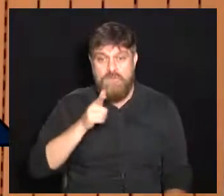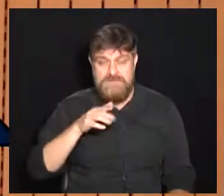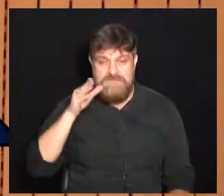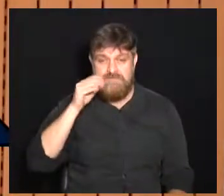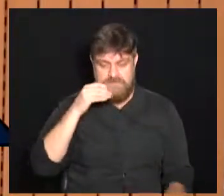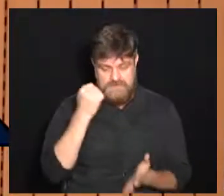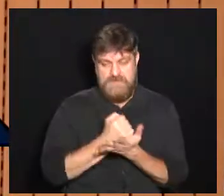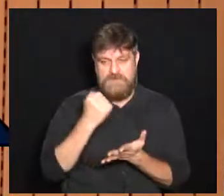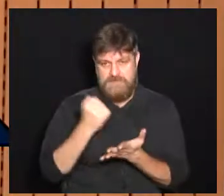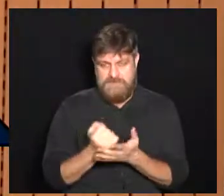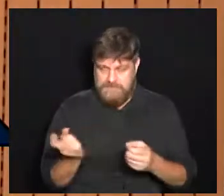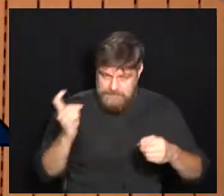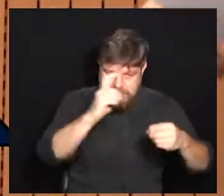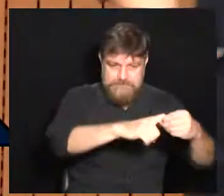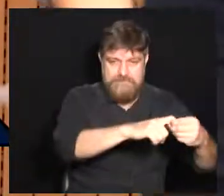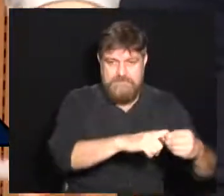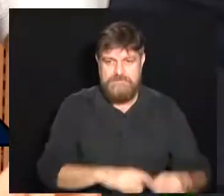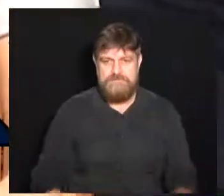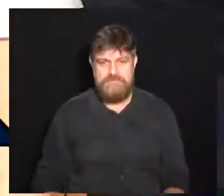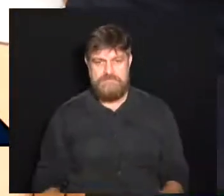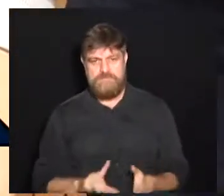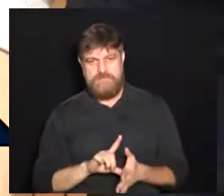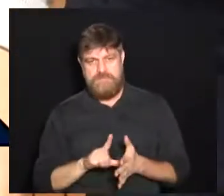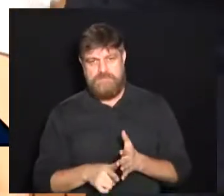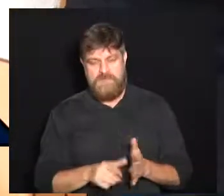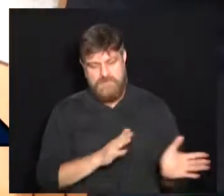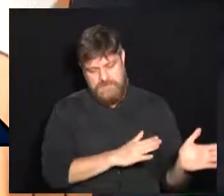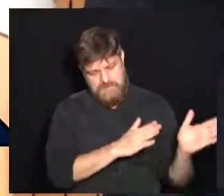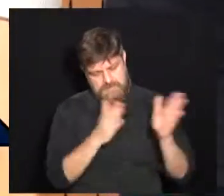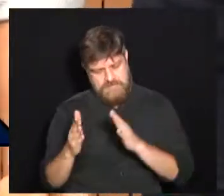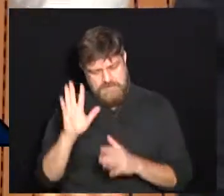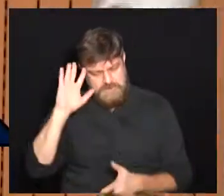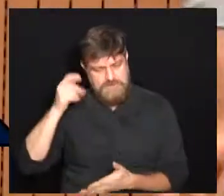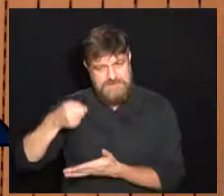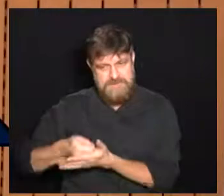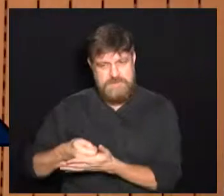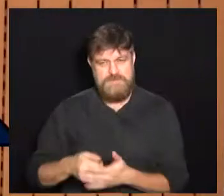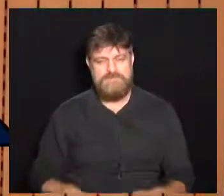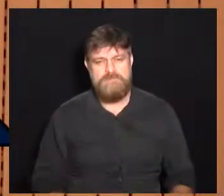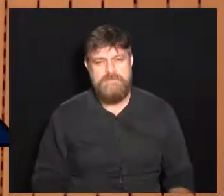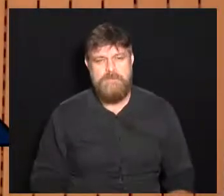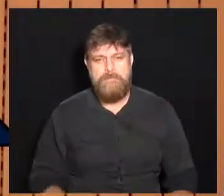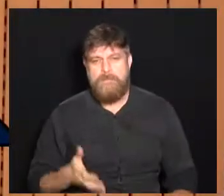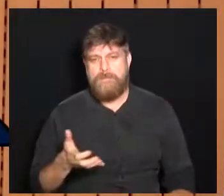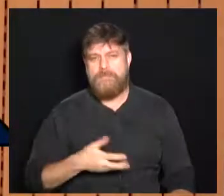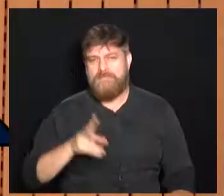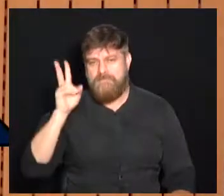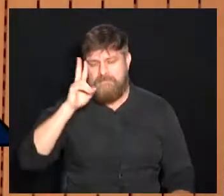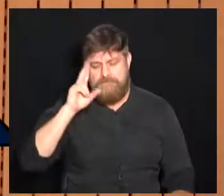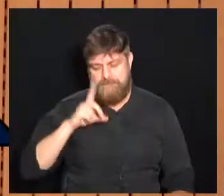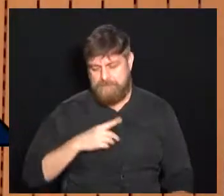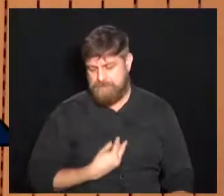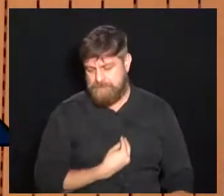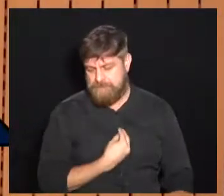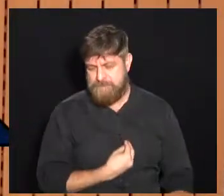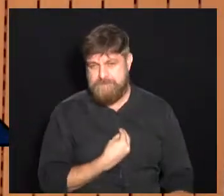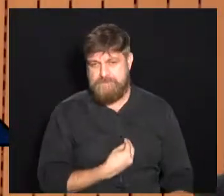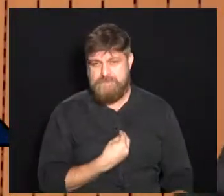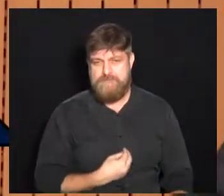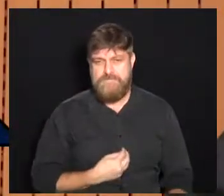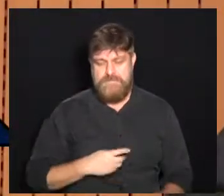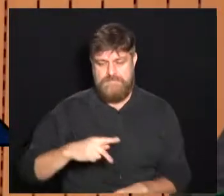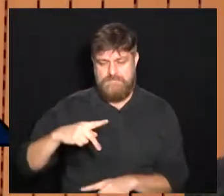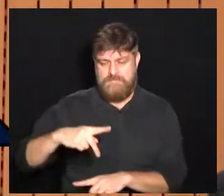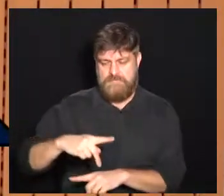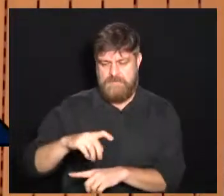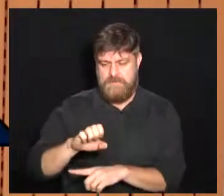é uma sugestão que a gente pode também decidir no encaminhamento da reunião. Eu queria, então, anunciar a presença do Pedro Maciel,